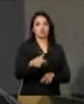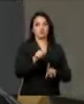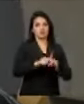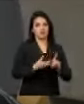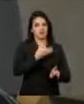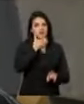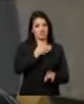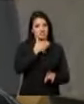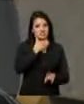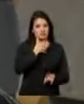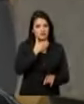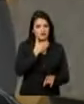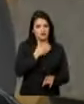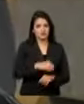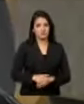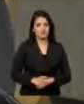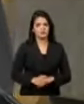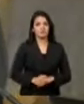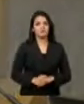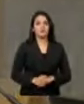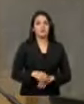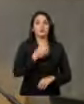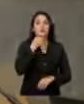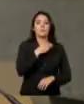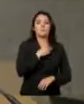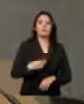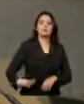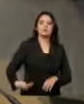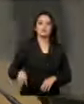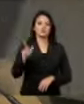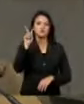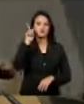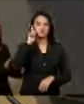então presidente, ministro Gilmar Mendes,